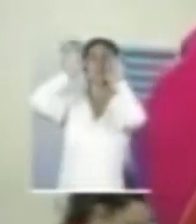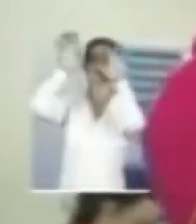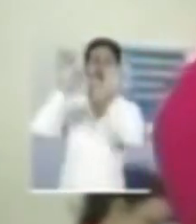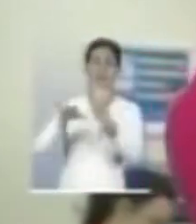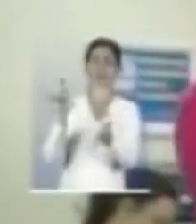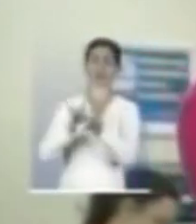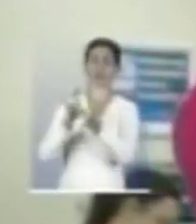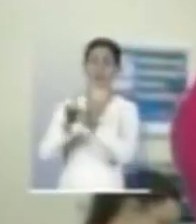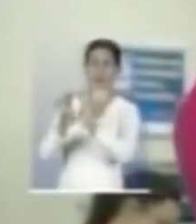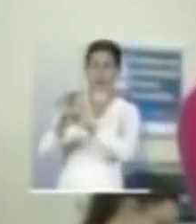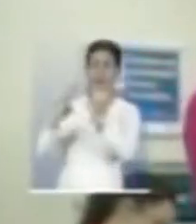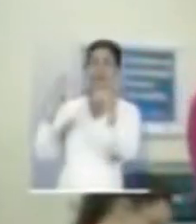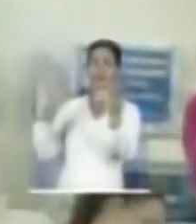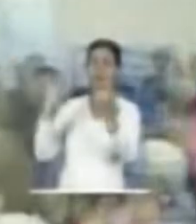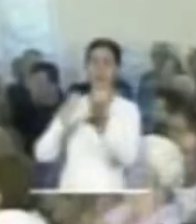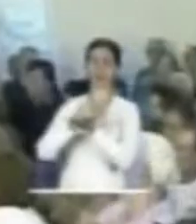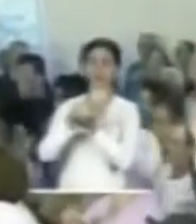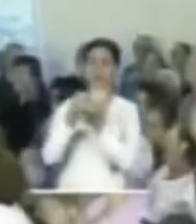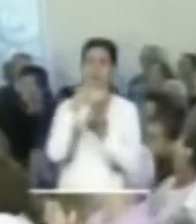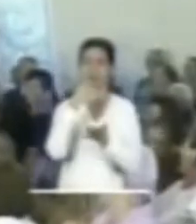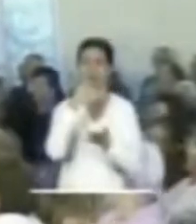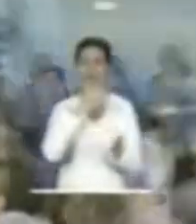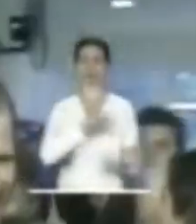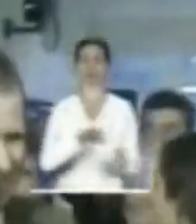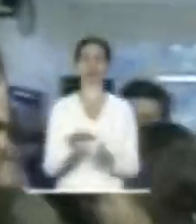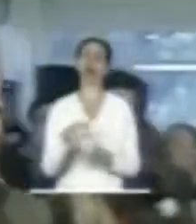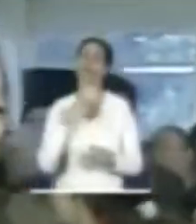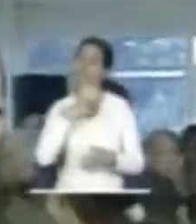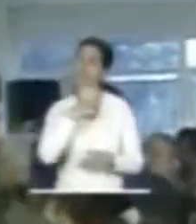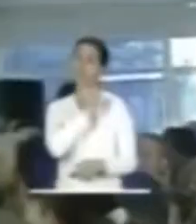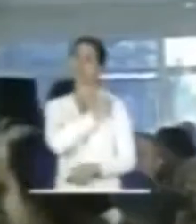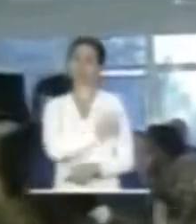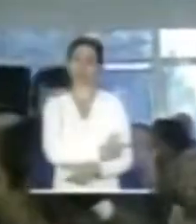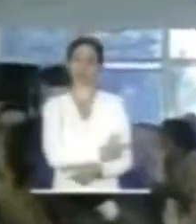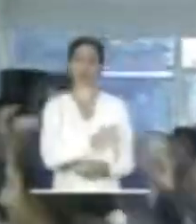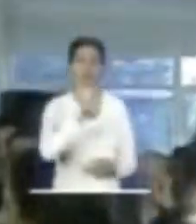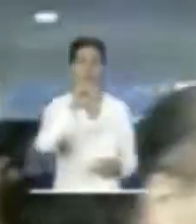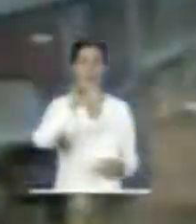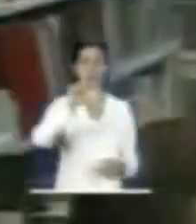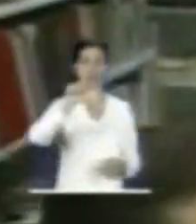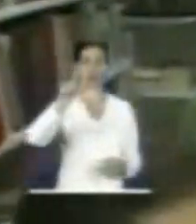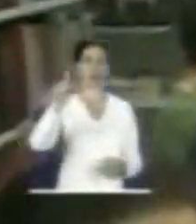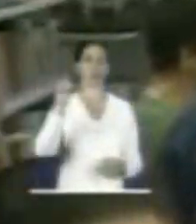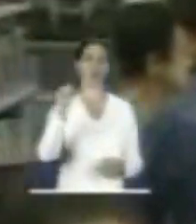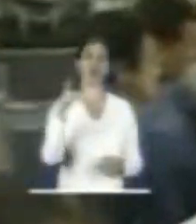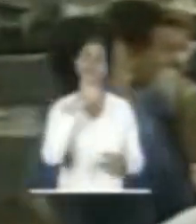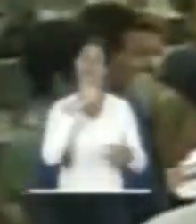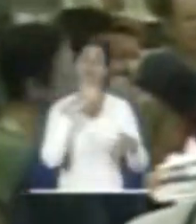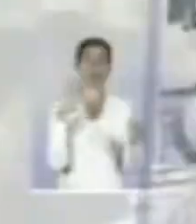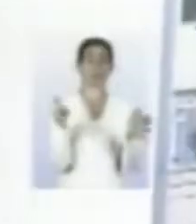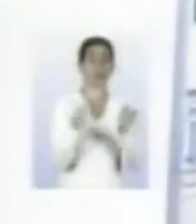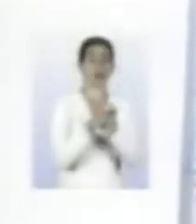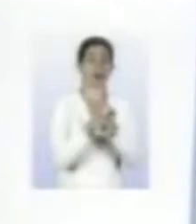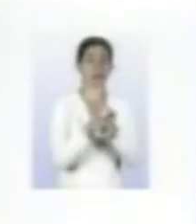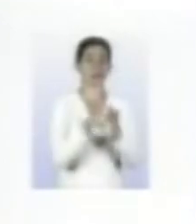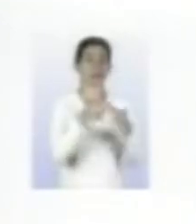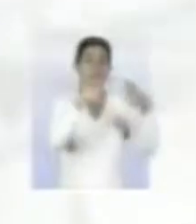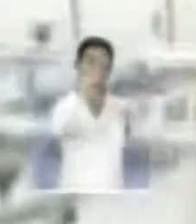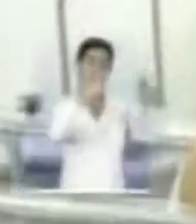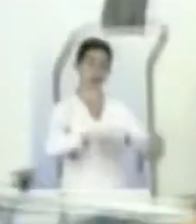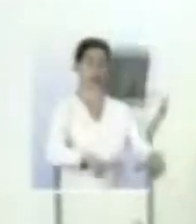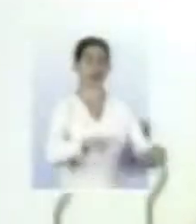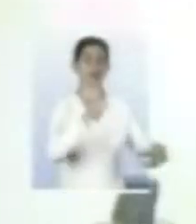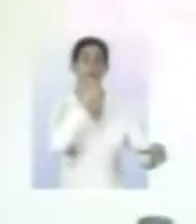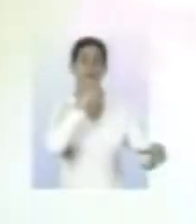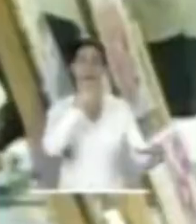Deus abençoe a ele que abriu essa farmácia aqui. Geraldo Alckmin tem respeito pelos mais velhos. Fez os centros para